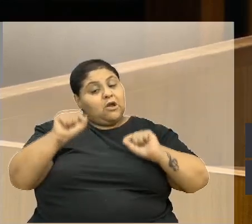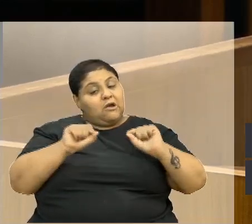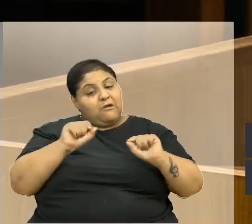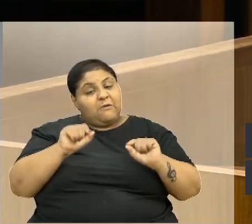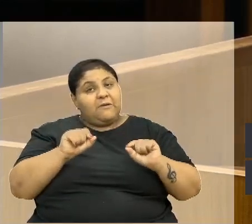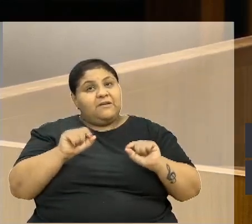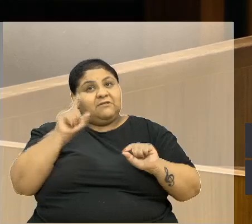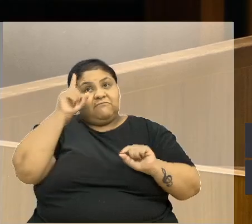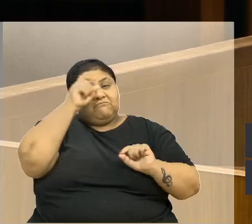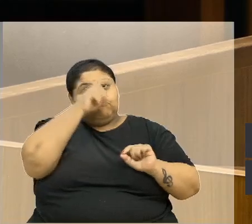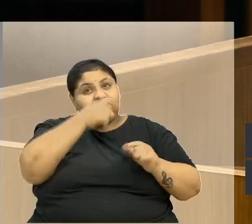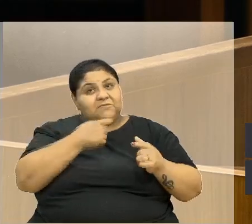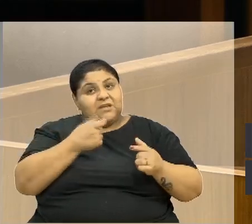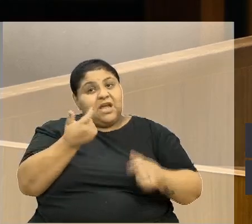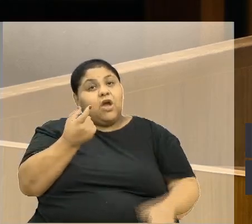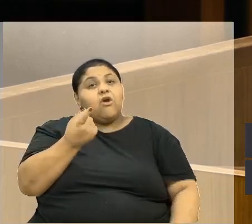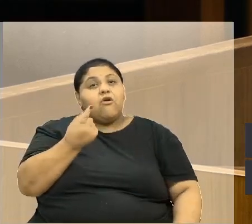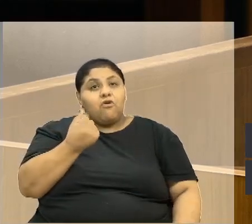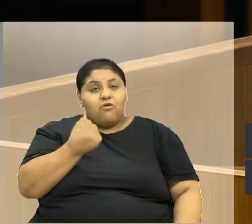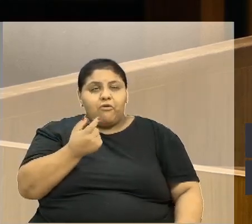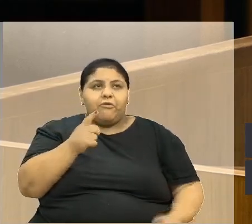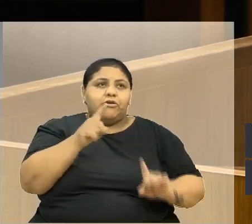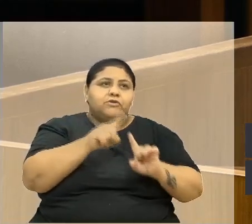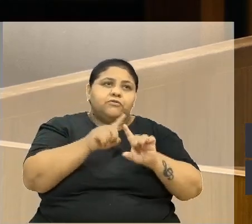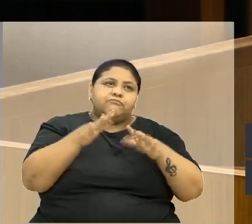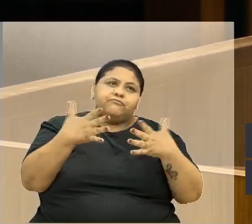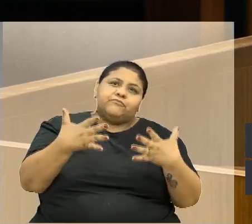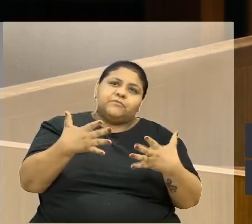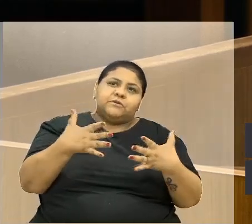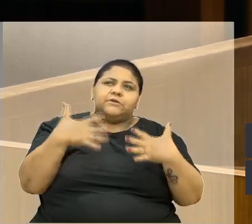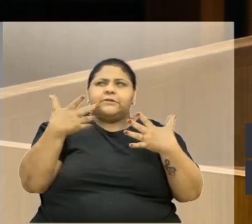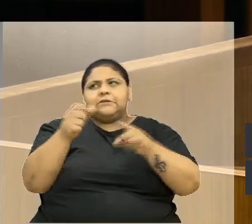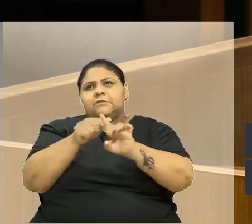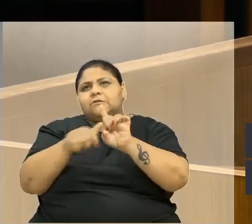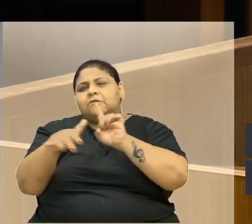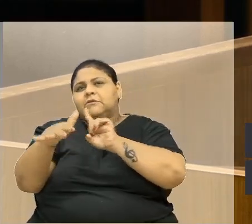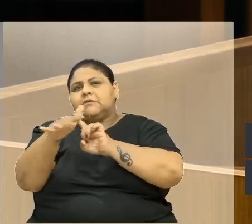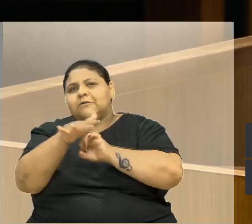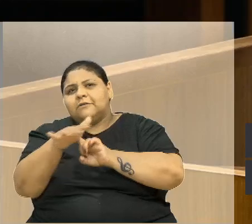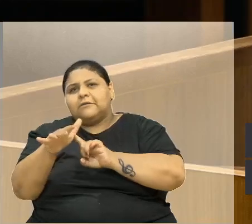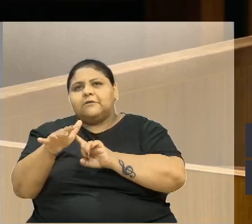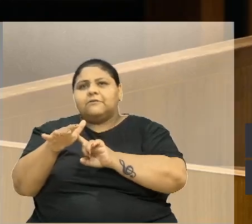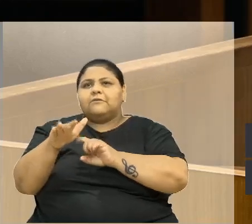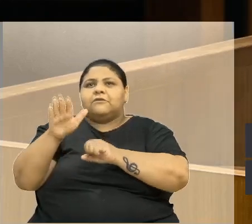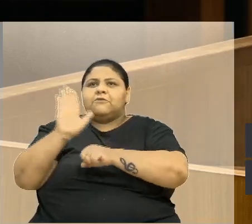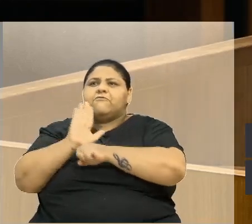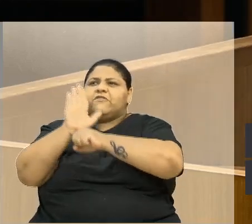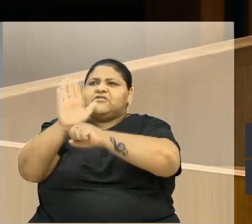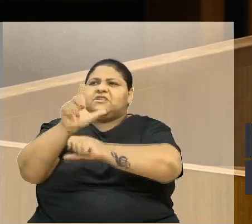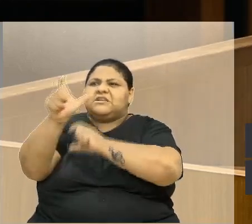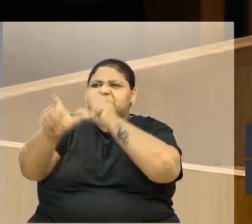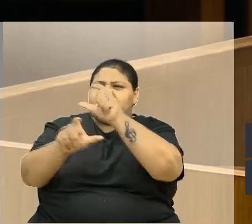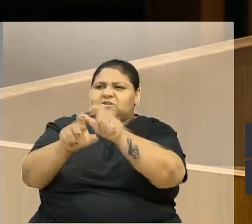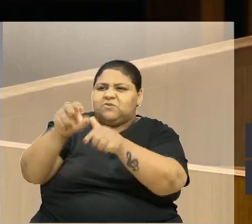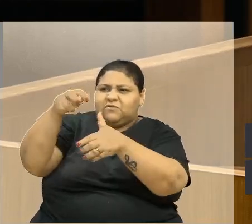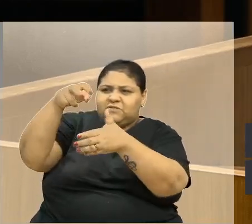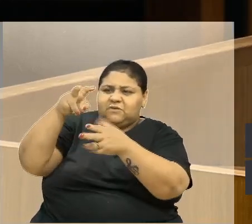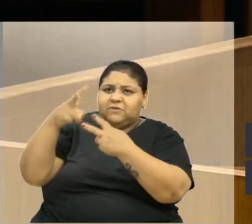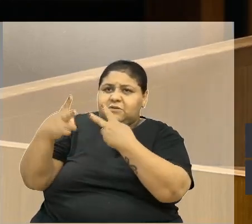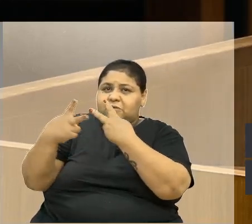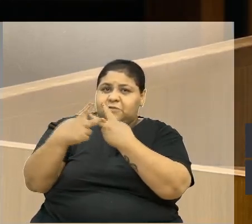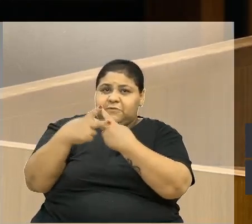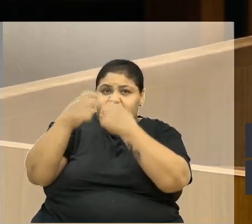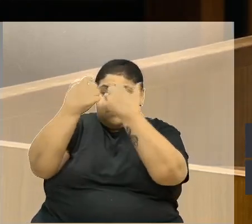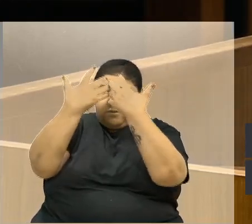pega, né, é a questão financeira, do tipo, então a sociedade vai sustentar aquelas pessoas que estão lá. Aí o